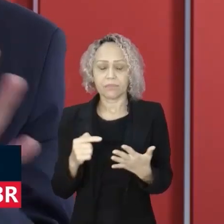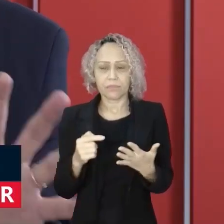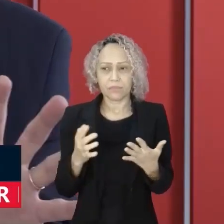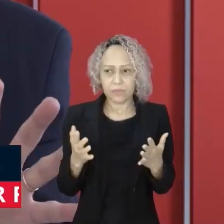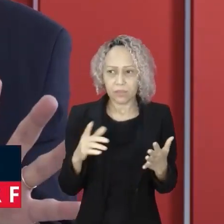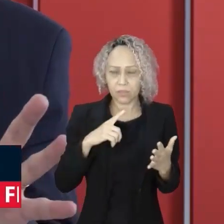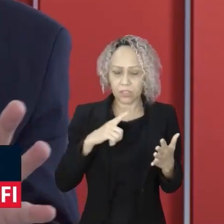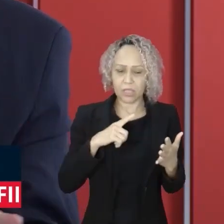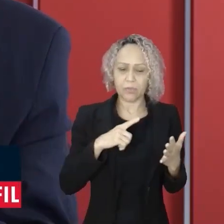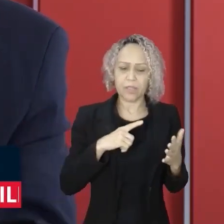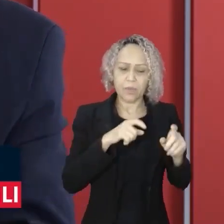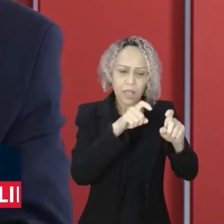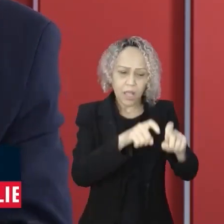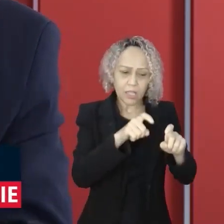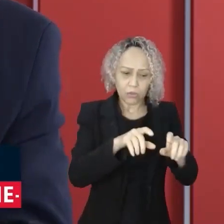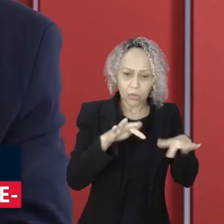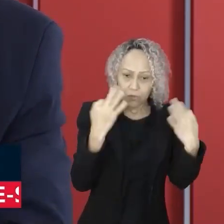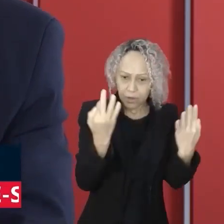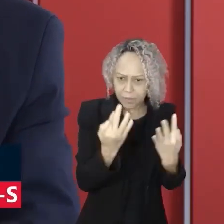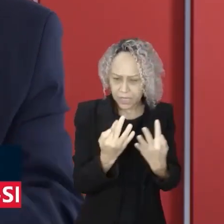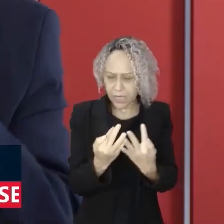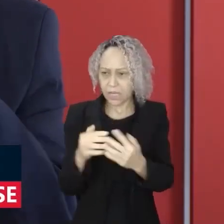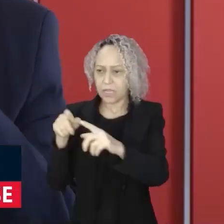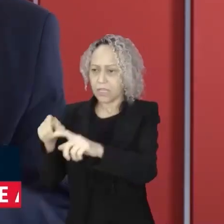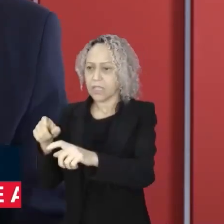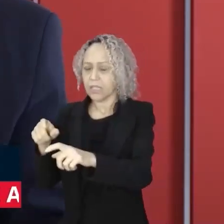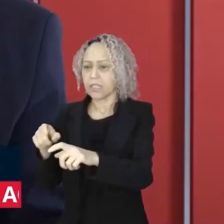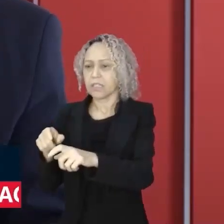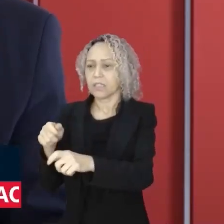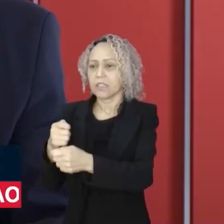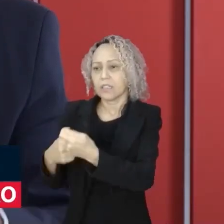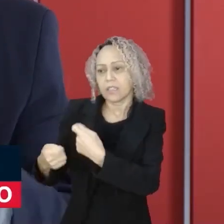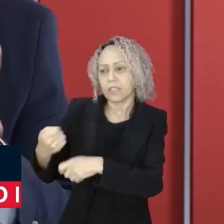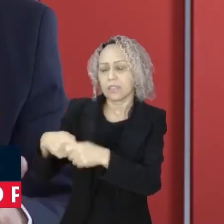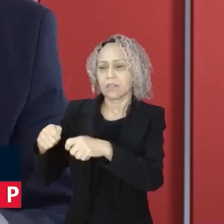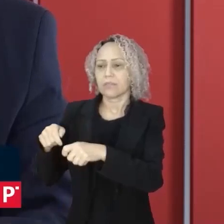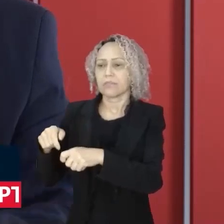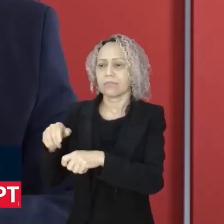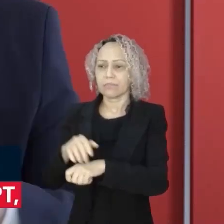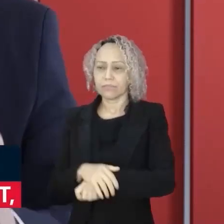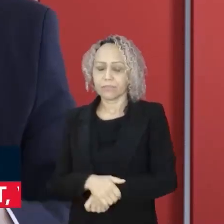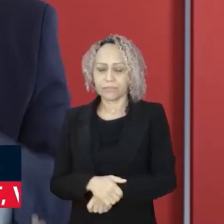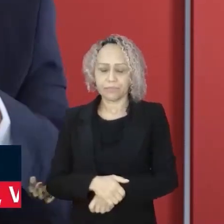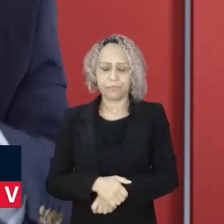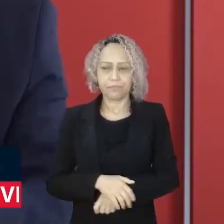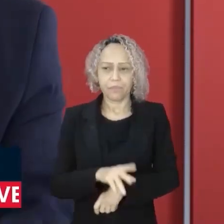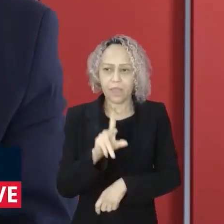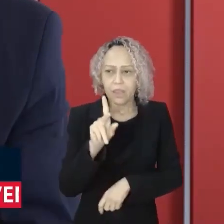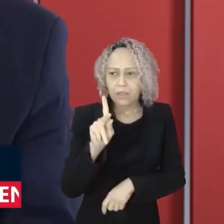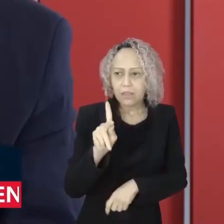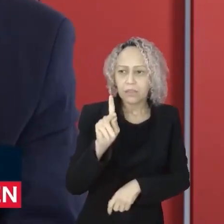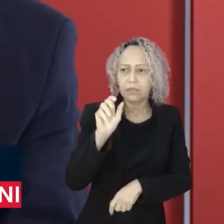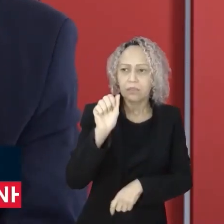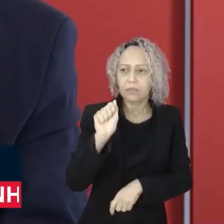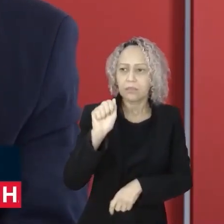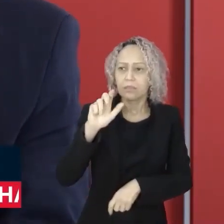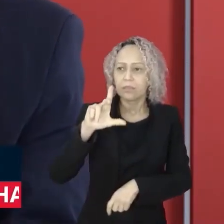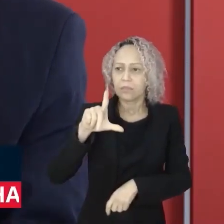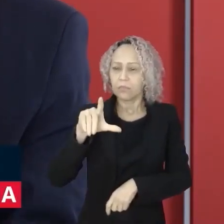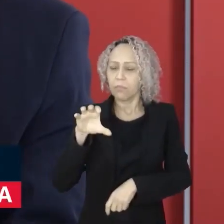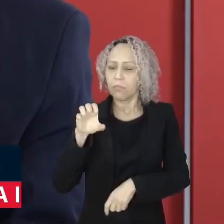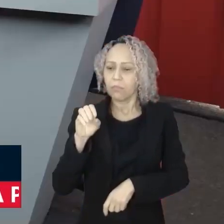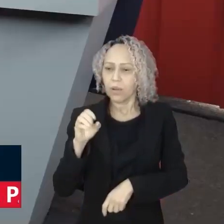empresarial, tanto o ministro Paulo Teixeira como o ministro Fávaro foram felizes, né, ao anunciar e costurarem 2 programas tão importantes para o nosso